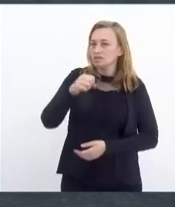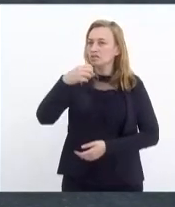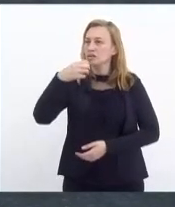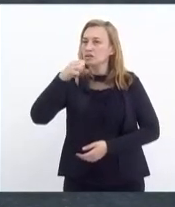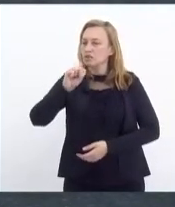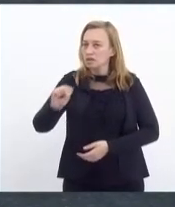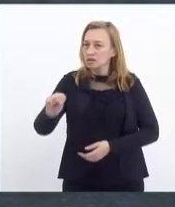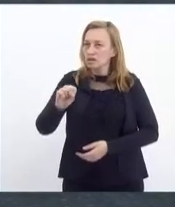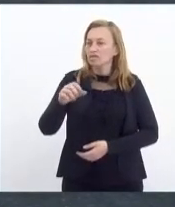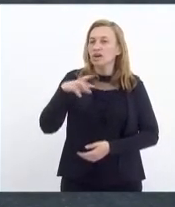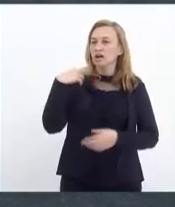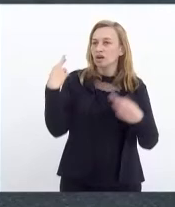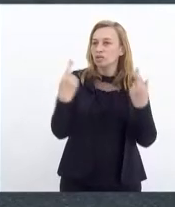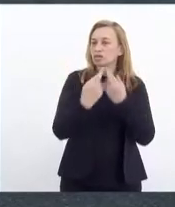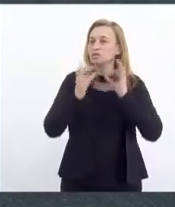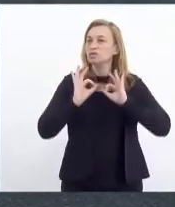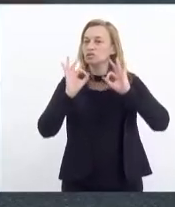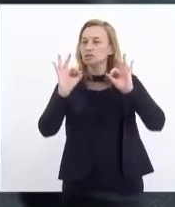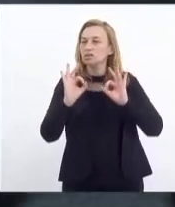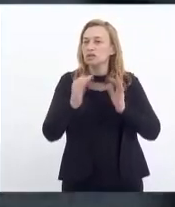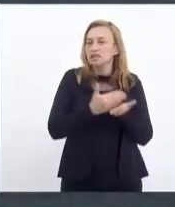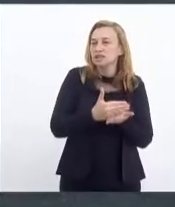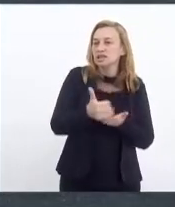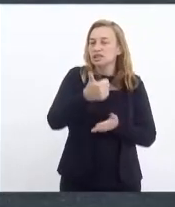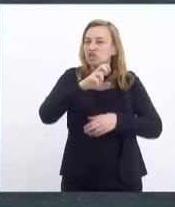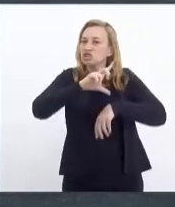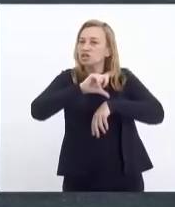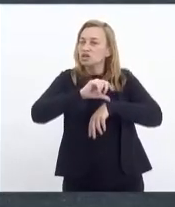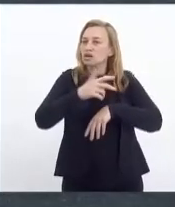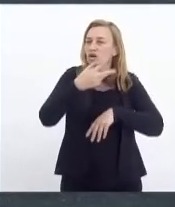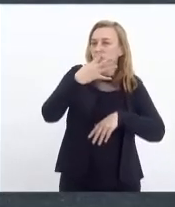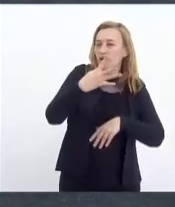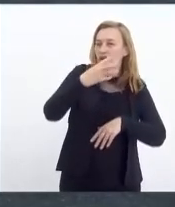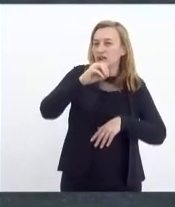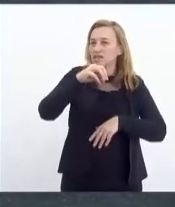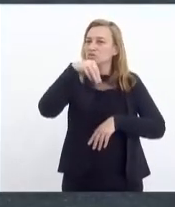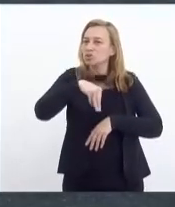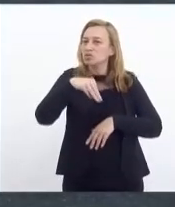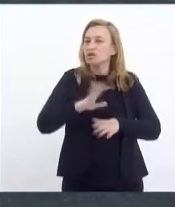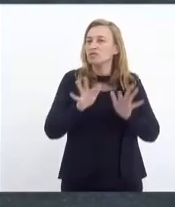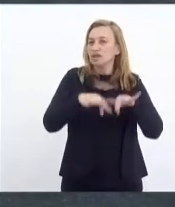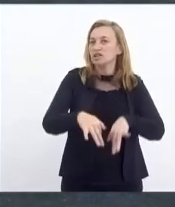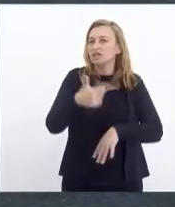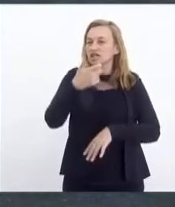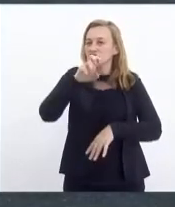188ª sessão extraordinária, que, iniciada às 15h40, encerrou-se às